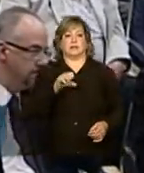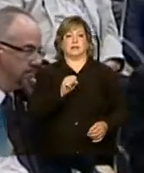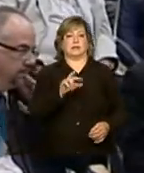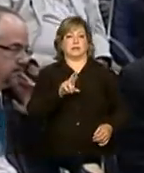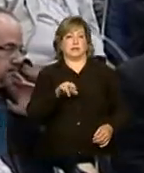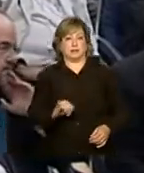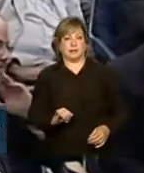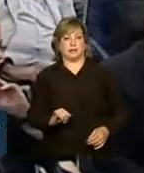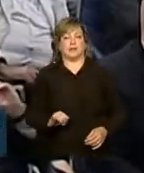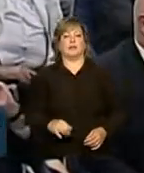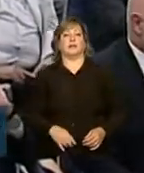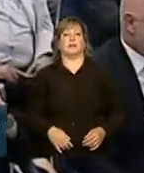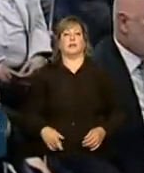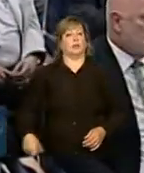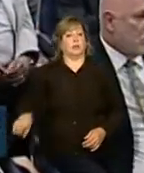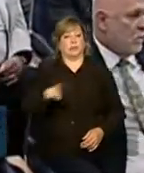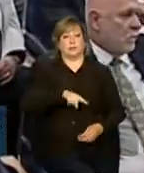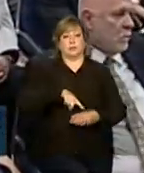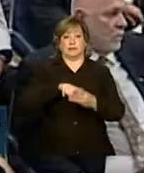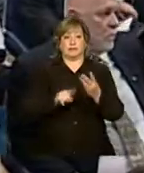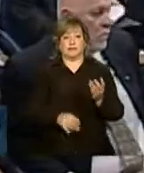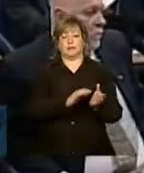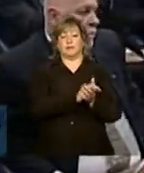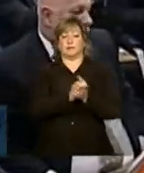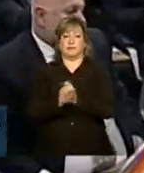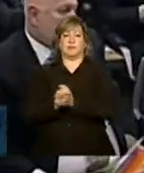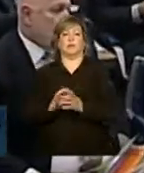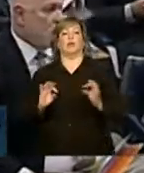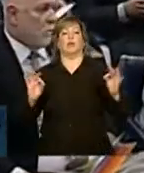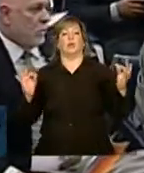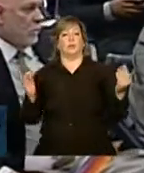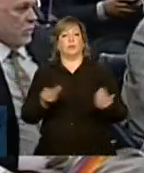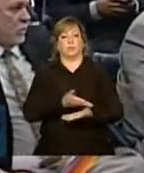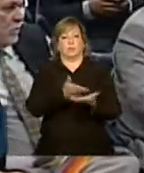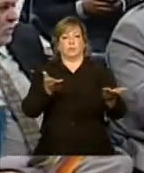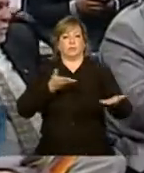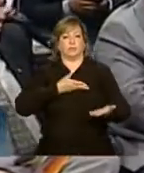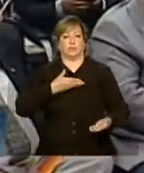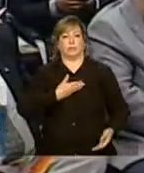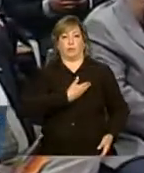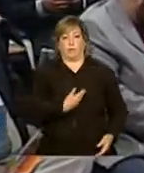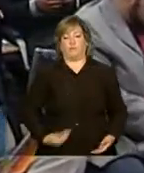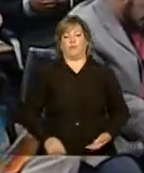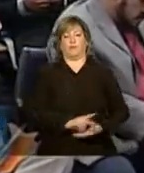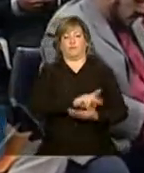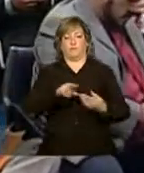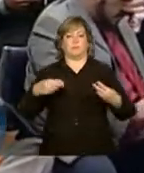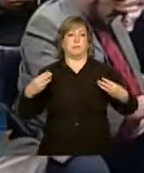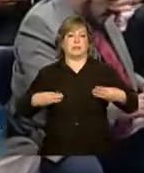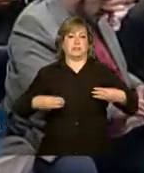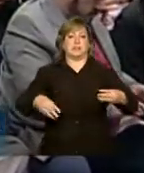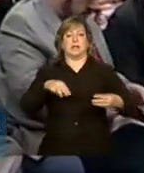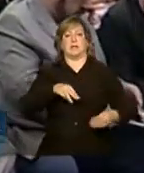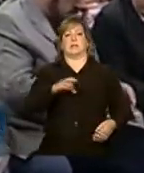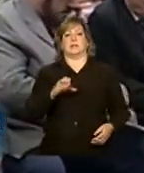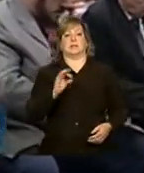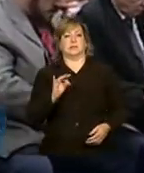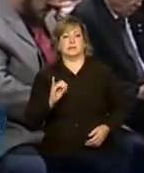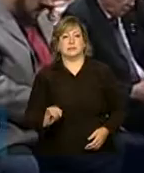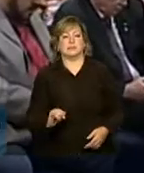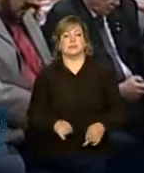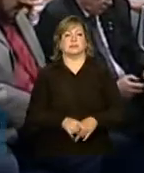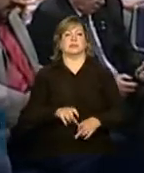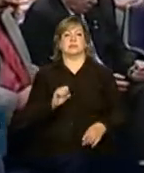e complementando os três e o comprimento todos os companheiros de governo dos diversos Ministérios mcti